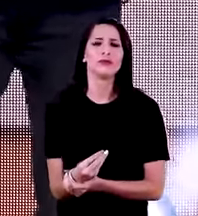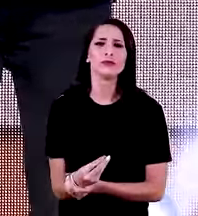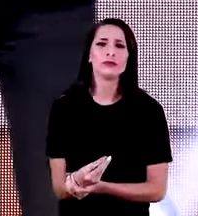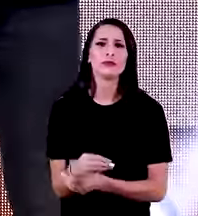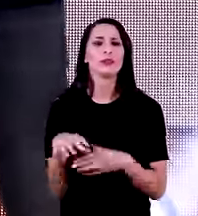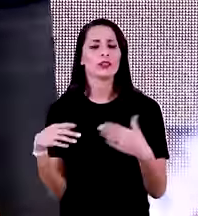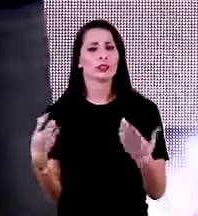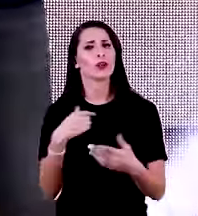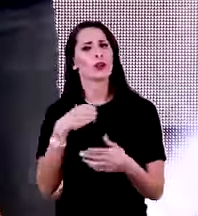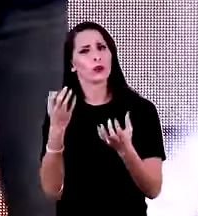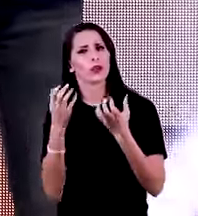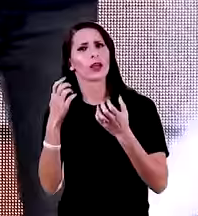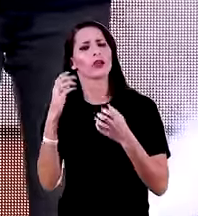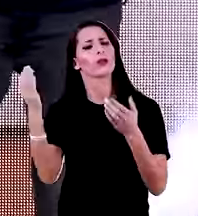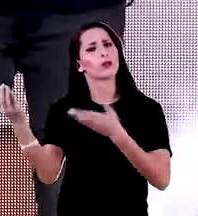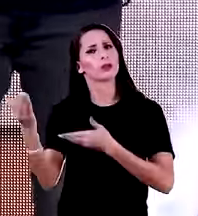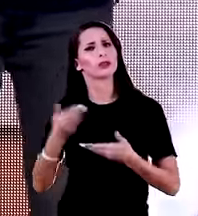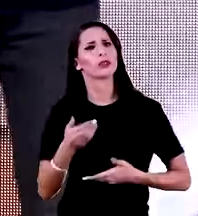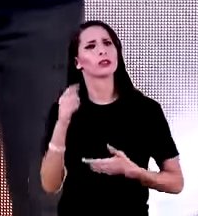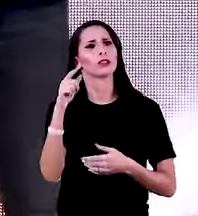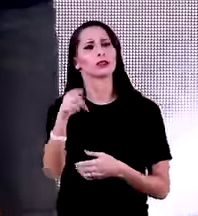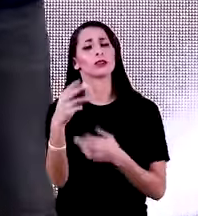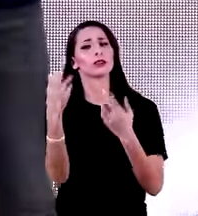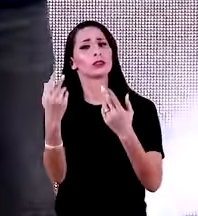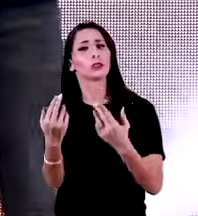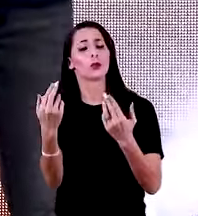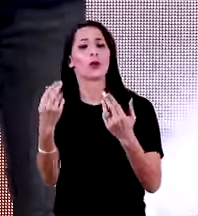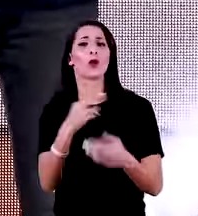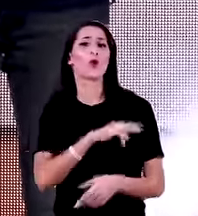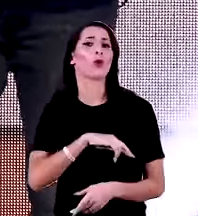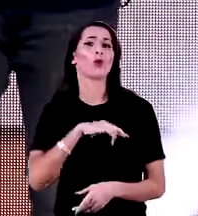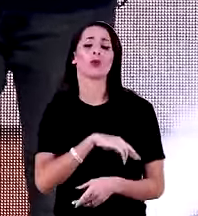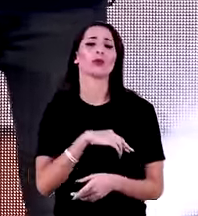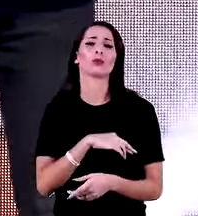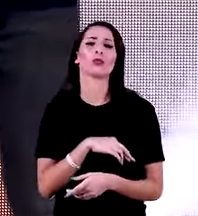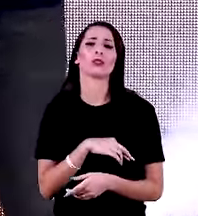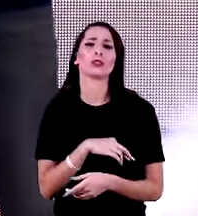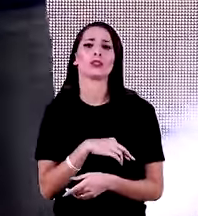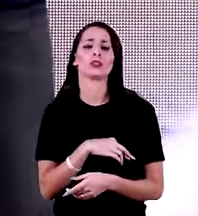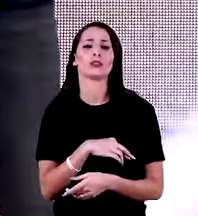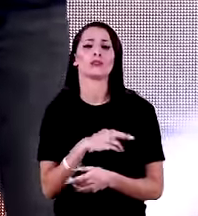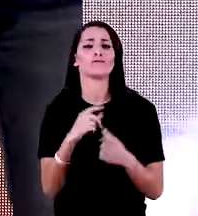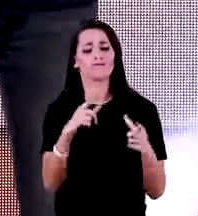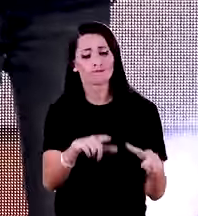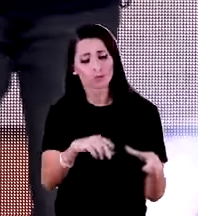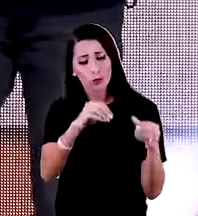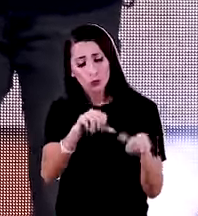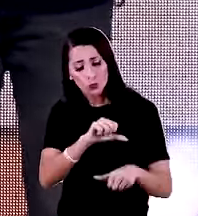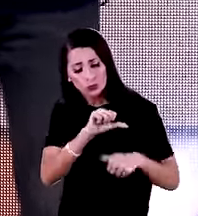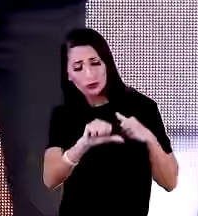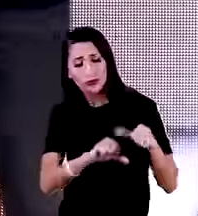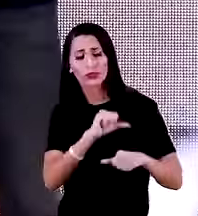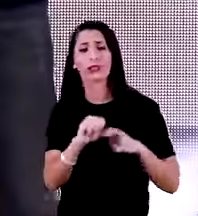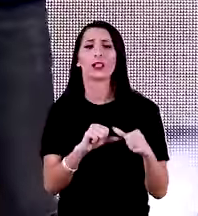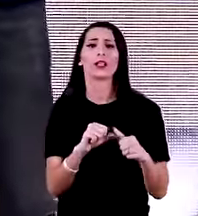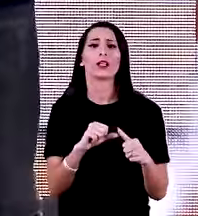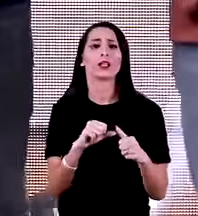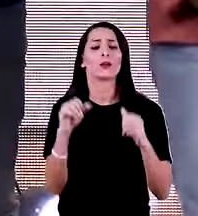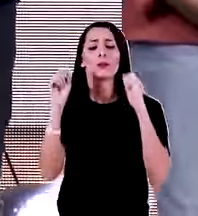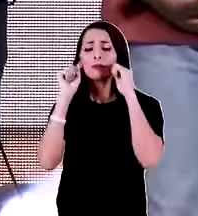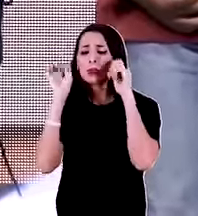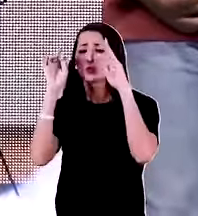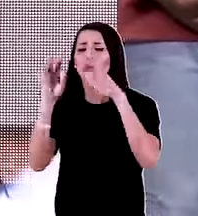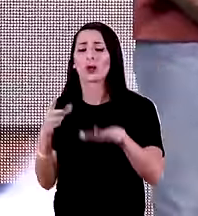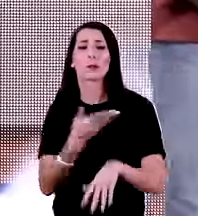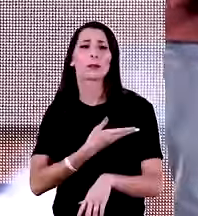quero convidar você a ter a compaixão que Ruth teve, se colocar no lugar dessa sua amiga. Eu quero convidar você a deixar de